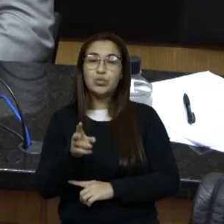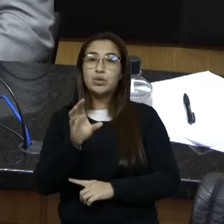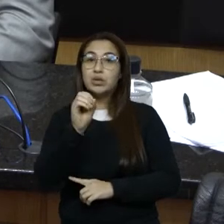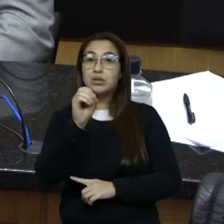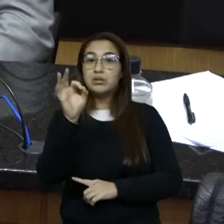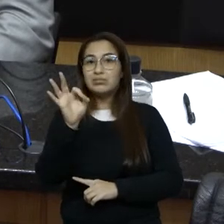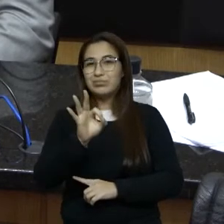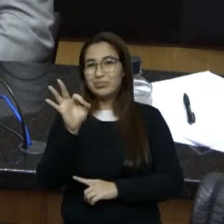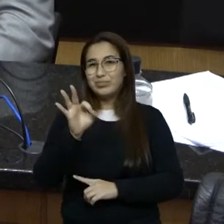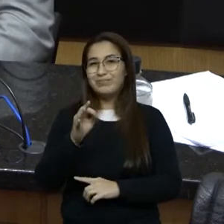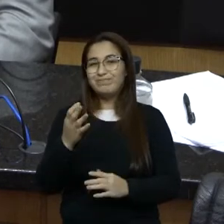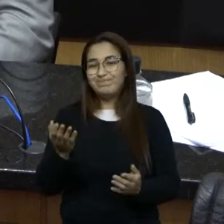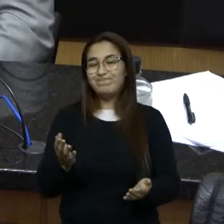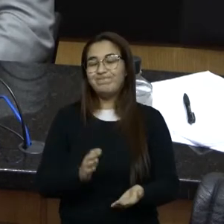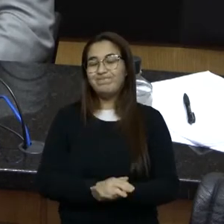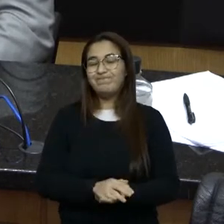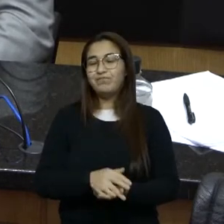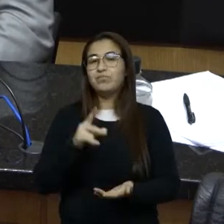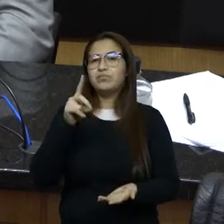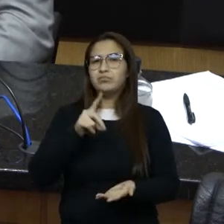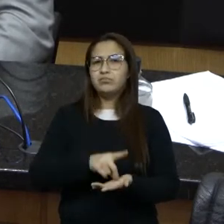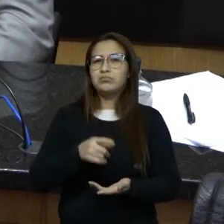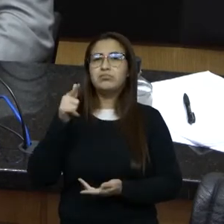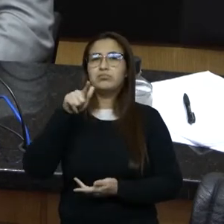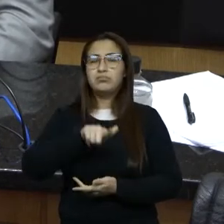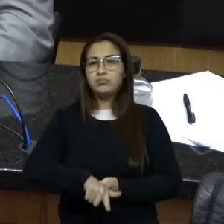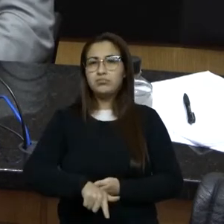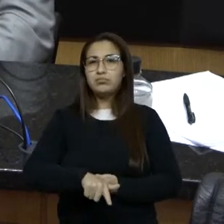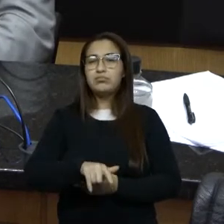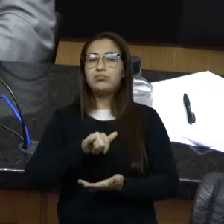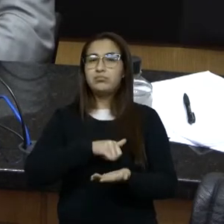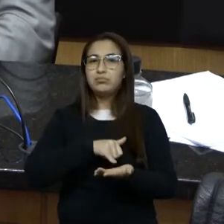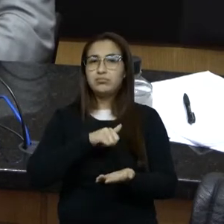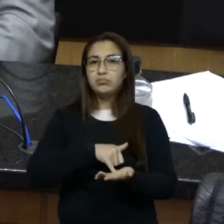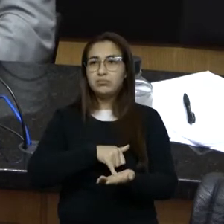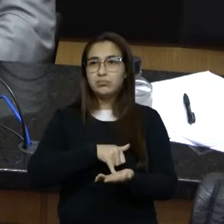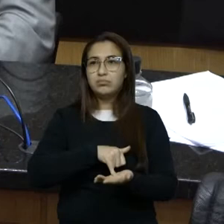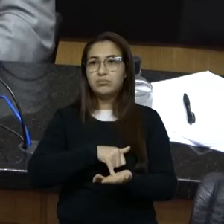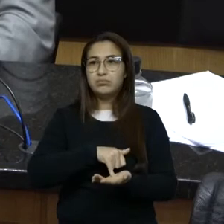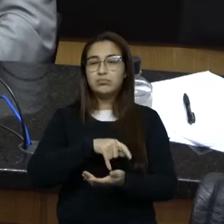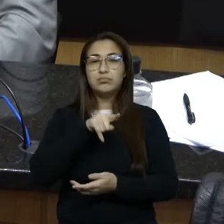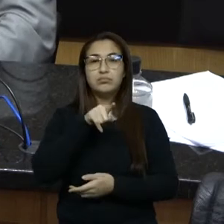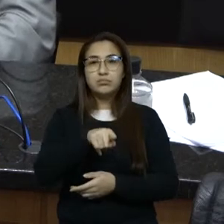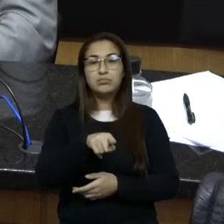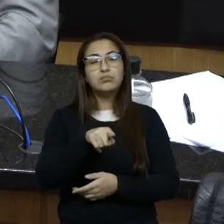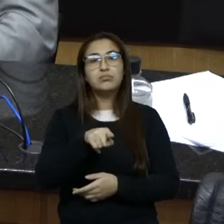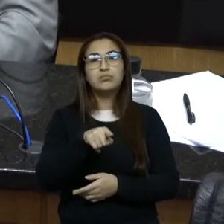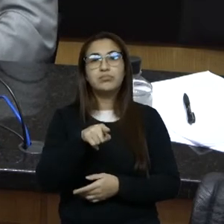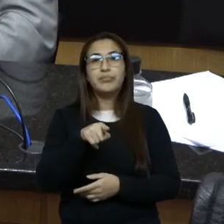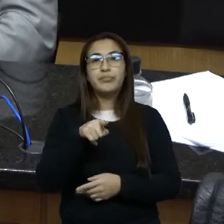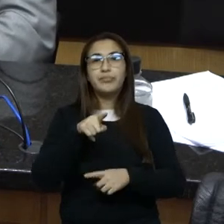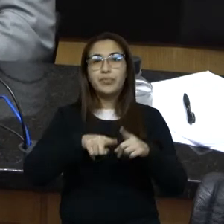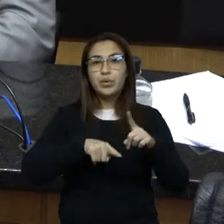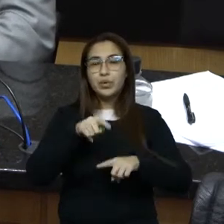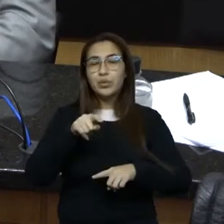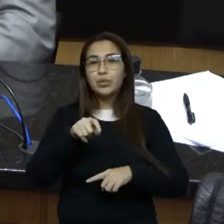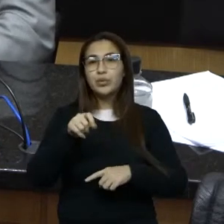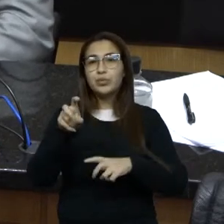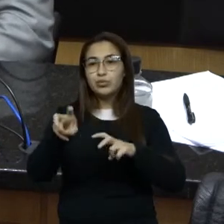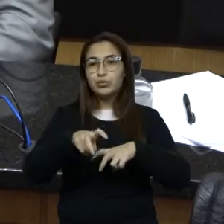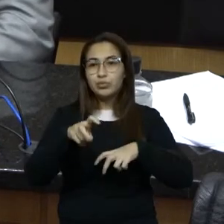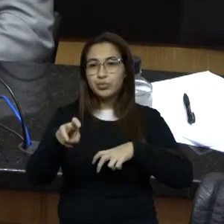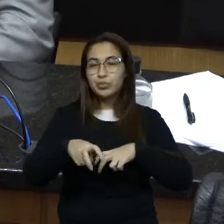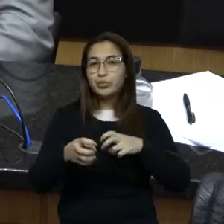então quero aqui reafirmar o imposto sobre os insumos agrícolas em Santa